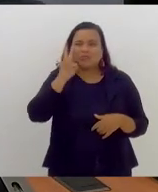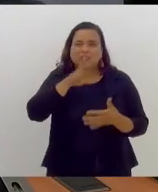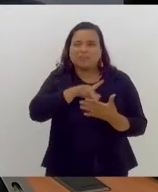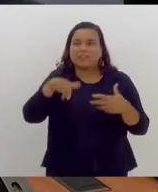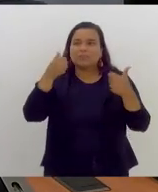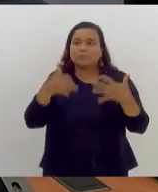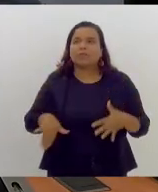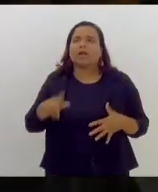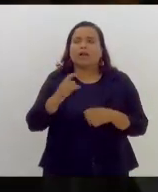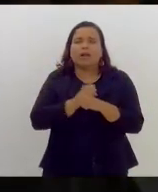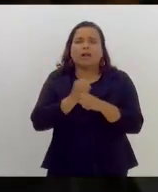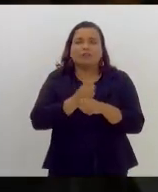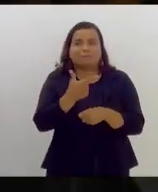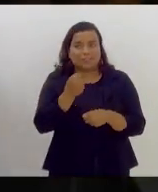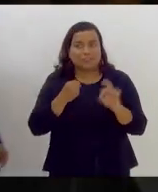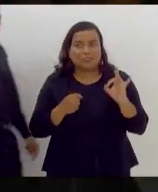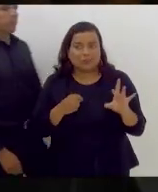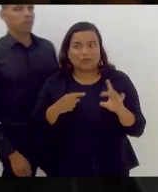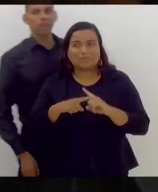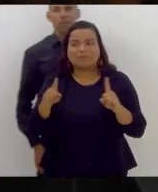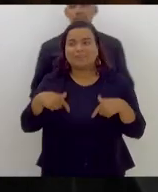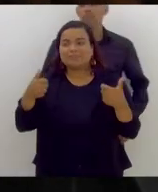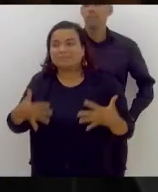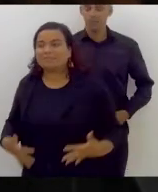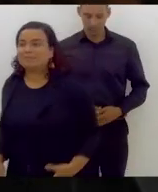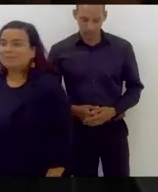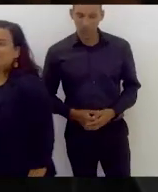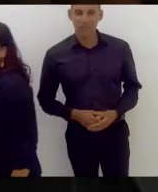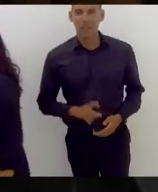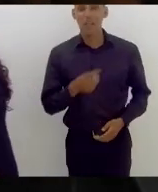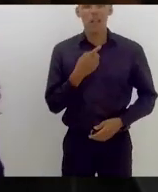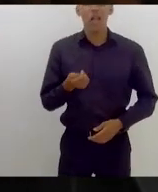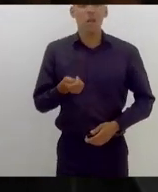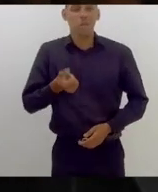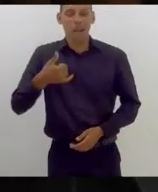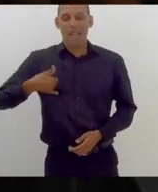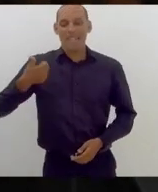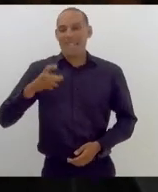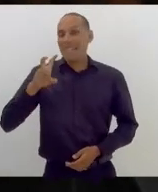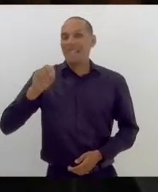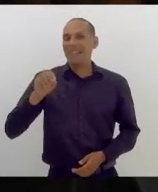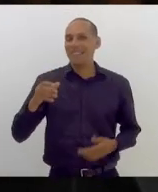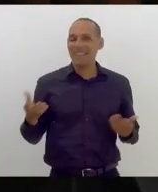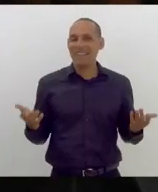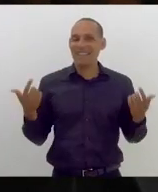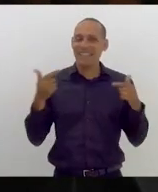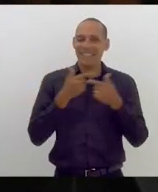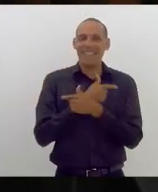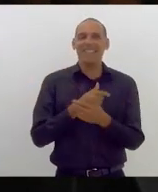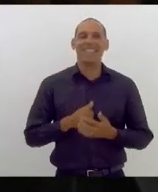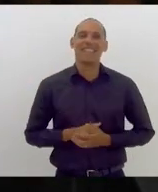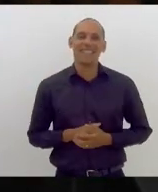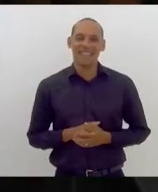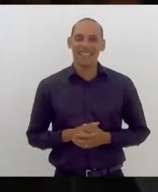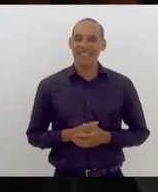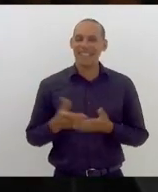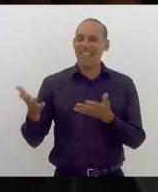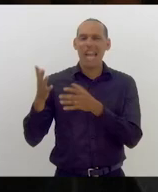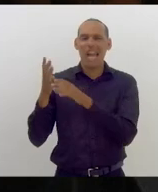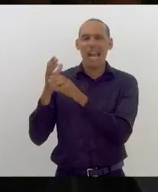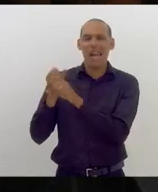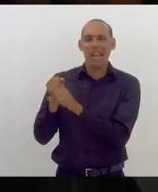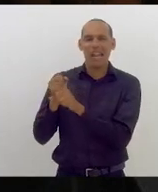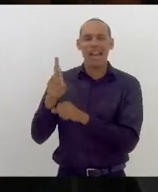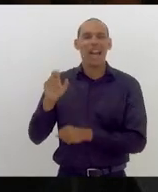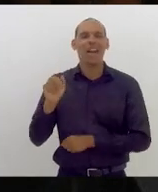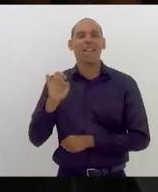20 anos, é que ele está esquecendo que nós estamos chegando quase nos 50, cara. Entendeu? Ele contou aqui que o